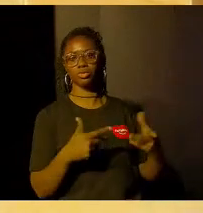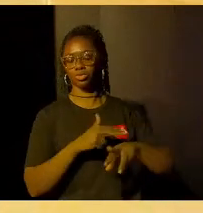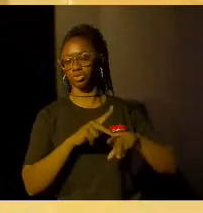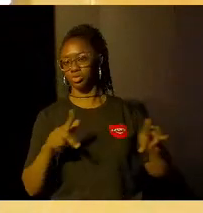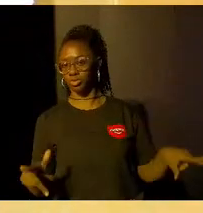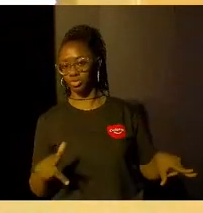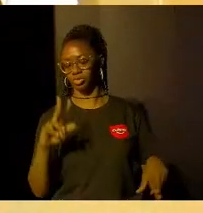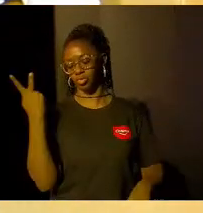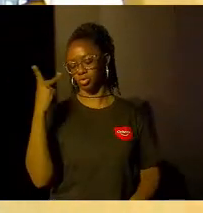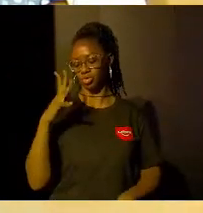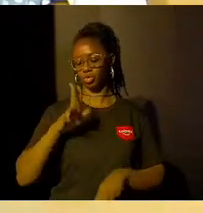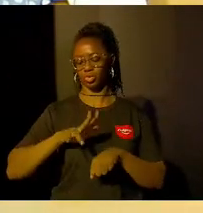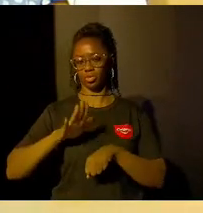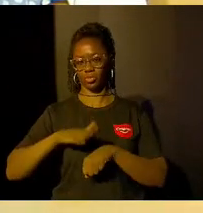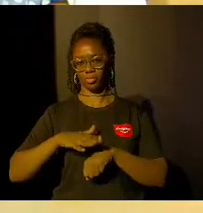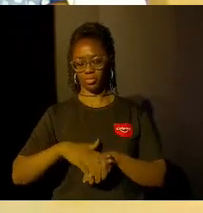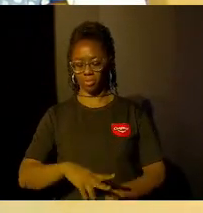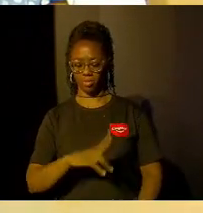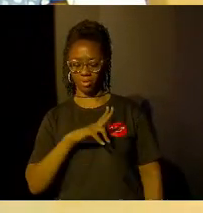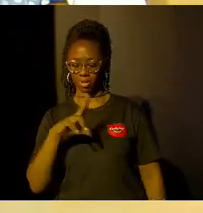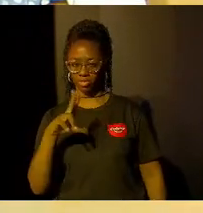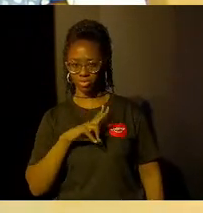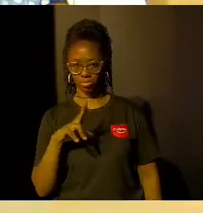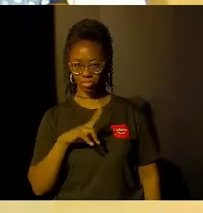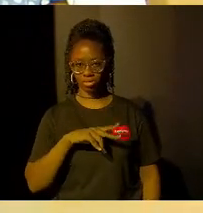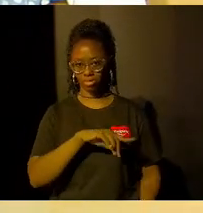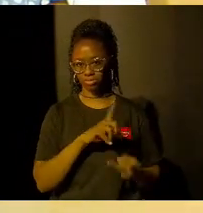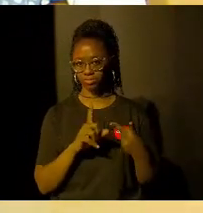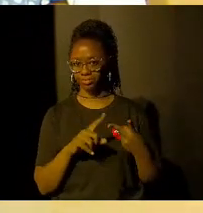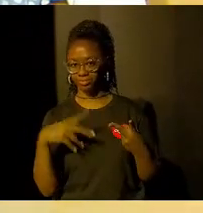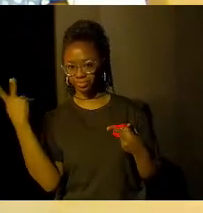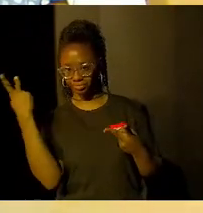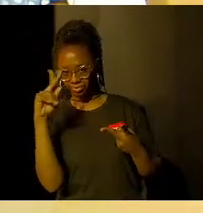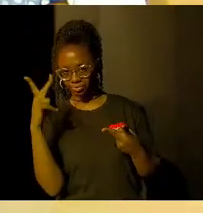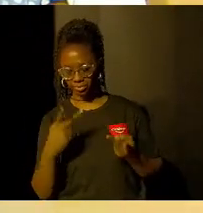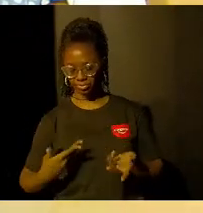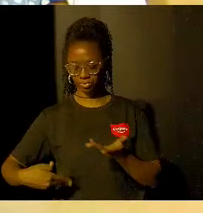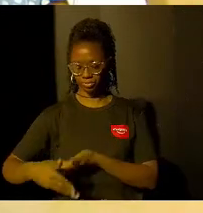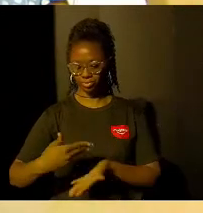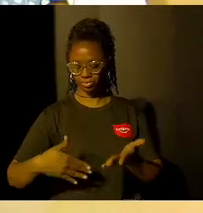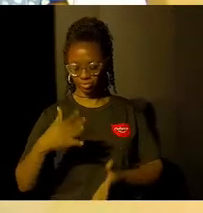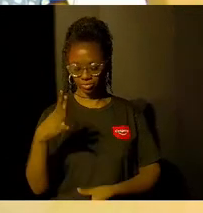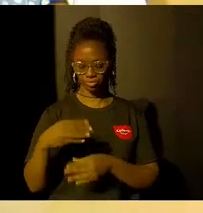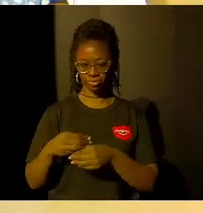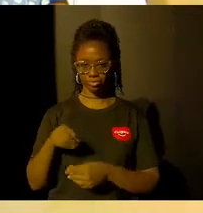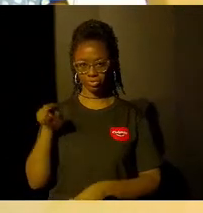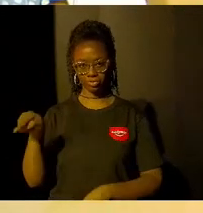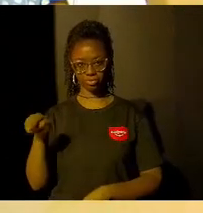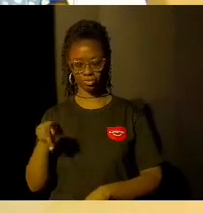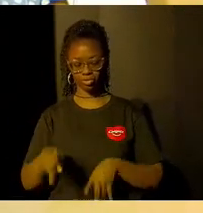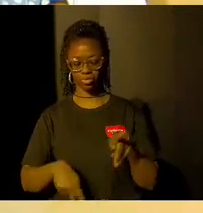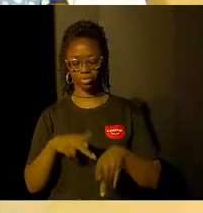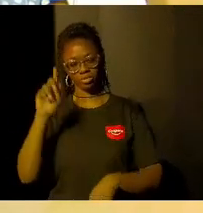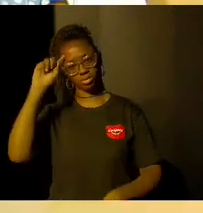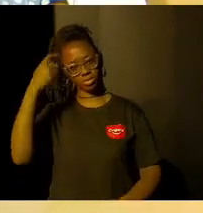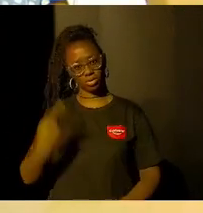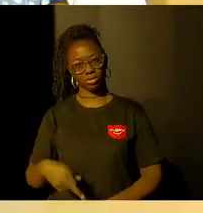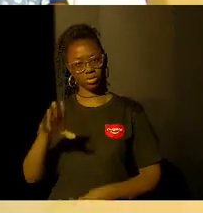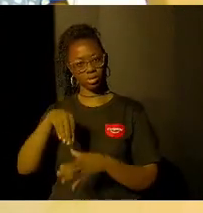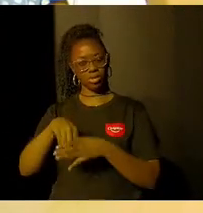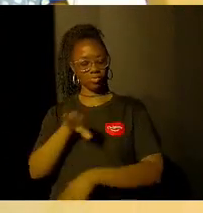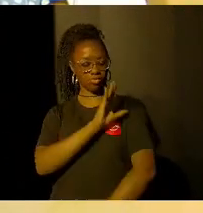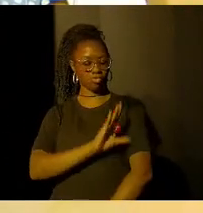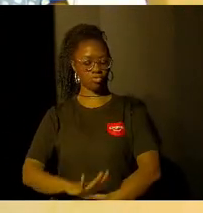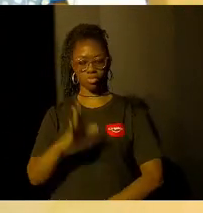uma história pessoal a gente precisa buscar a história da contribuição do povo negro na cultura brasileira